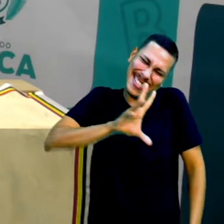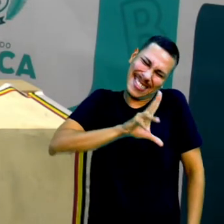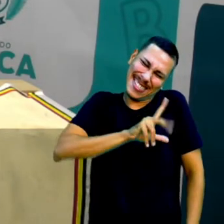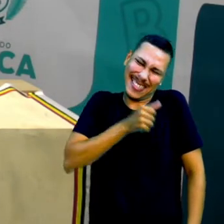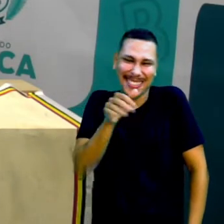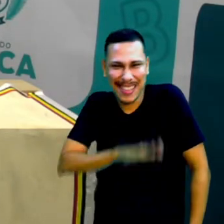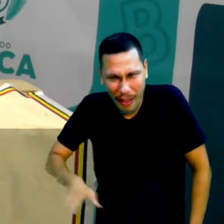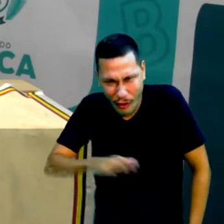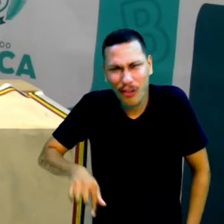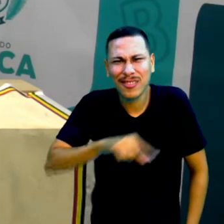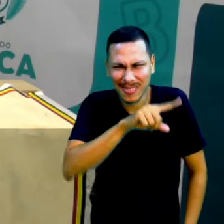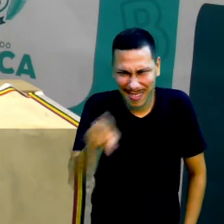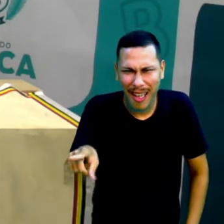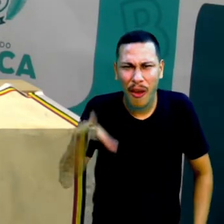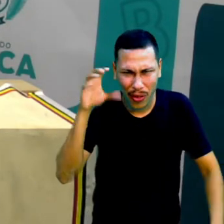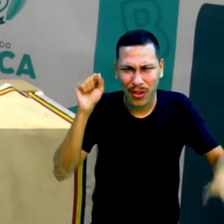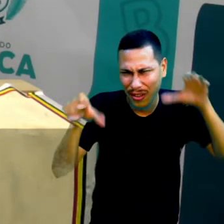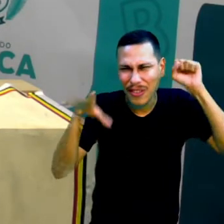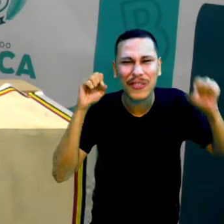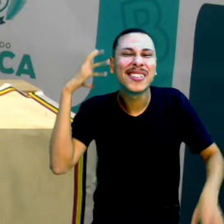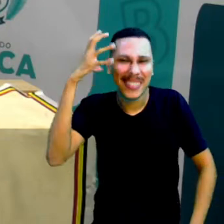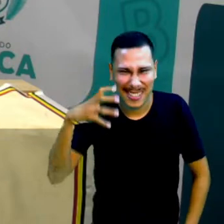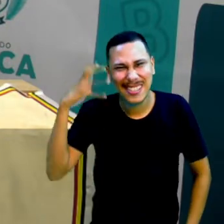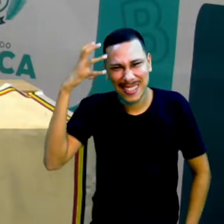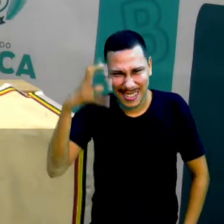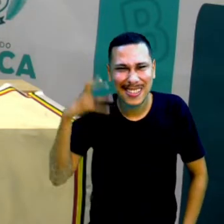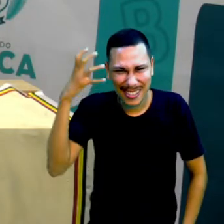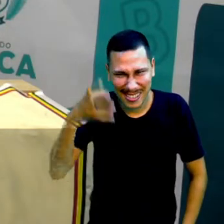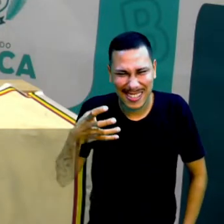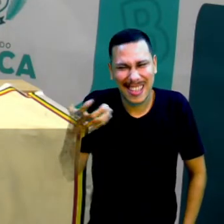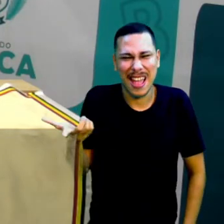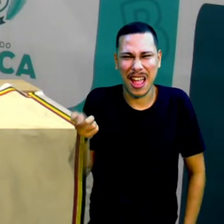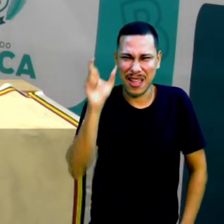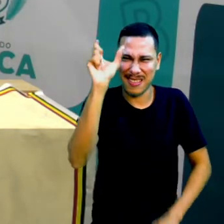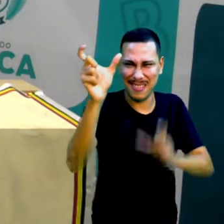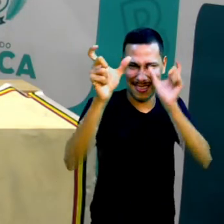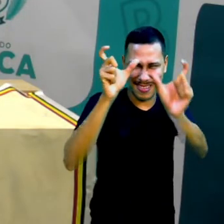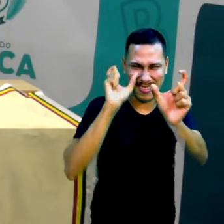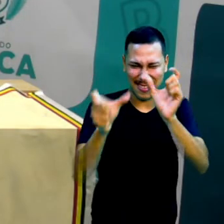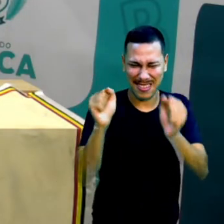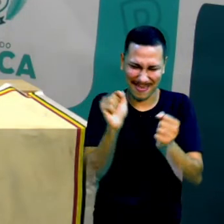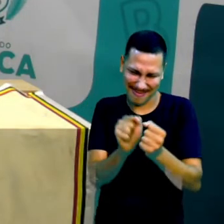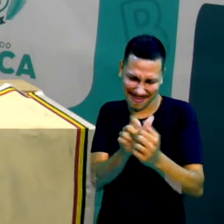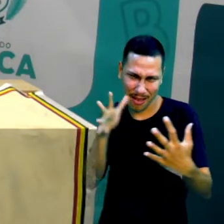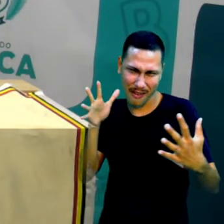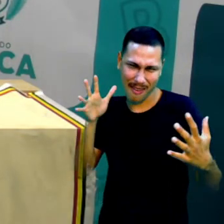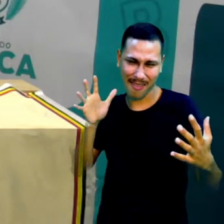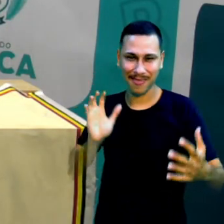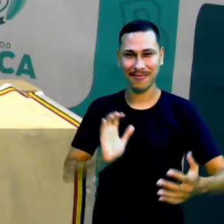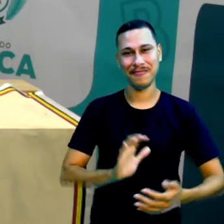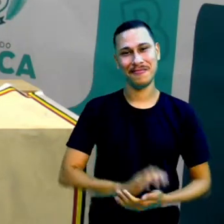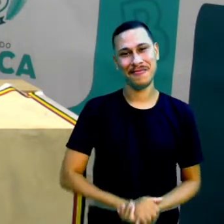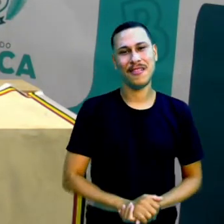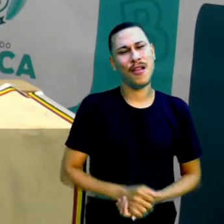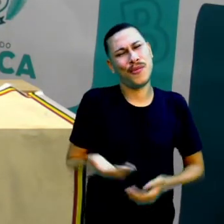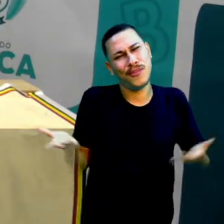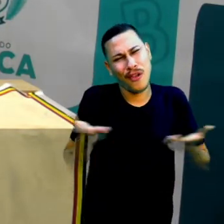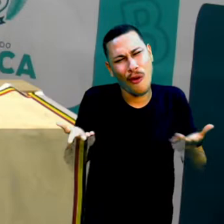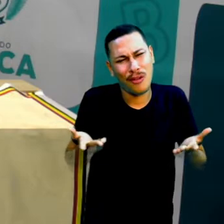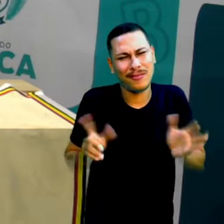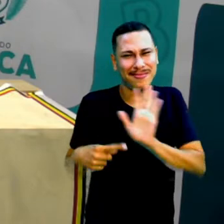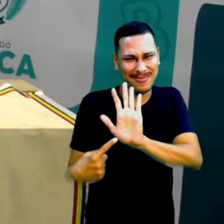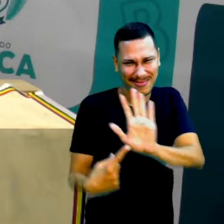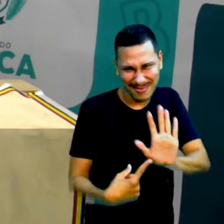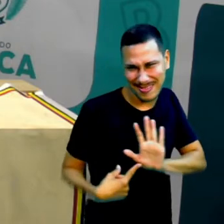Amores, vocês ouviram a nossa musiquinha das palavrinhas mágicas. Tia Ilma